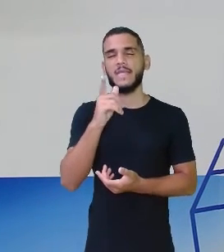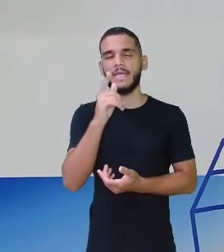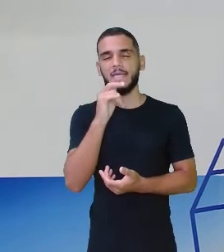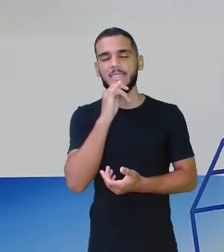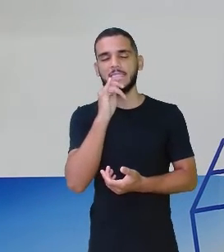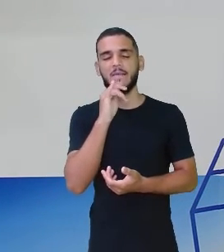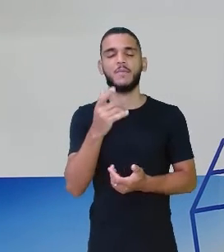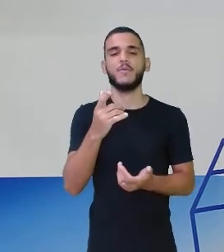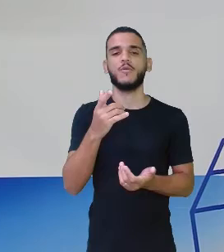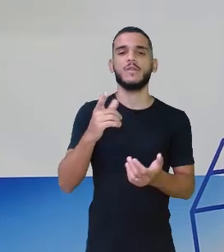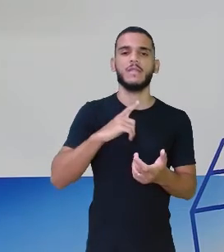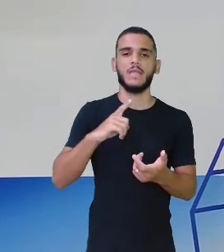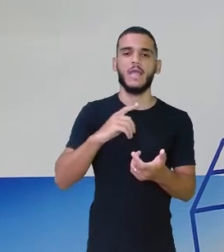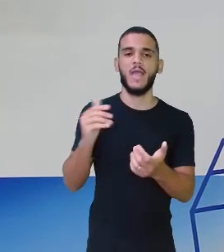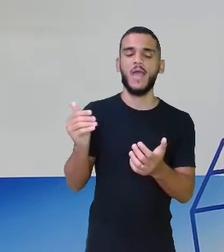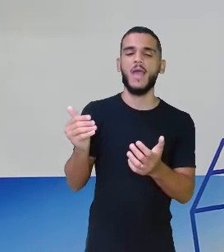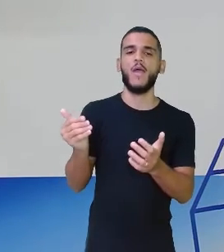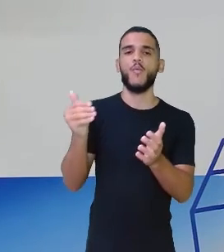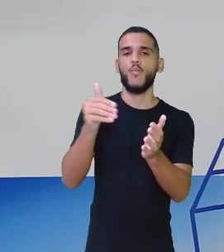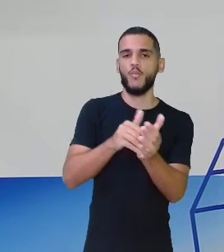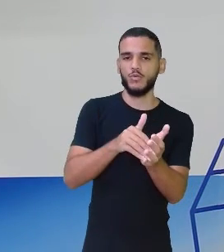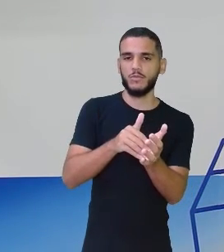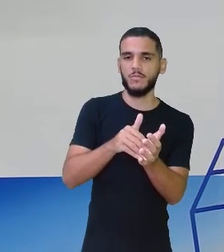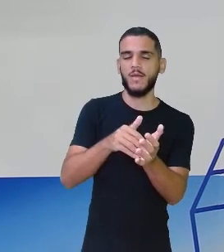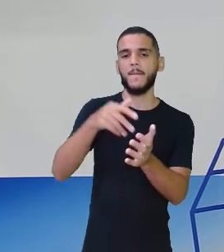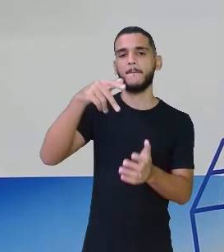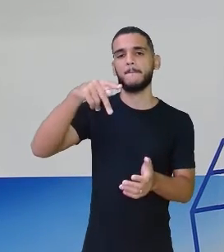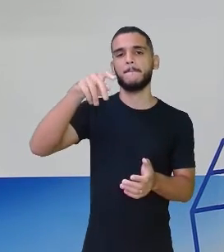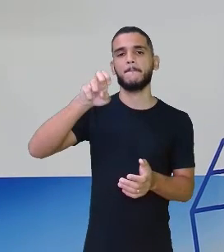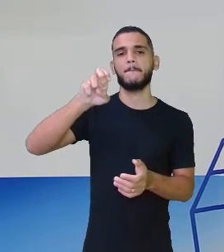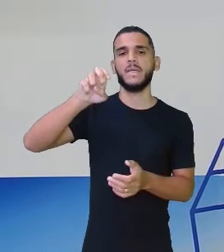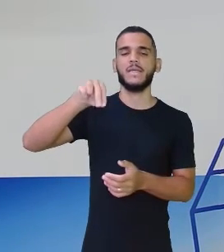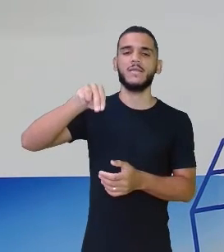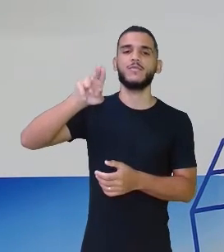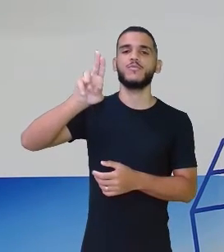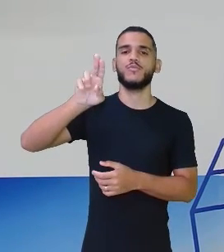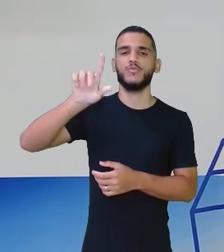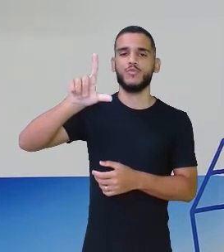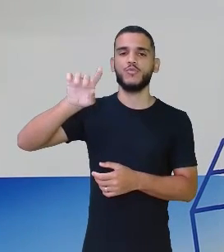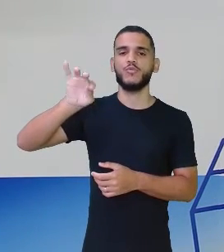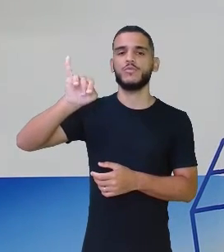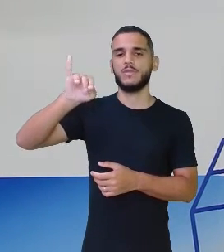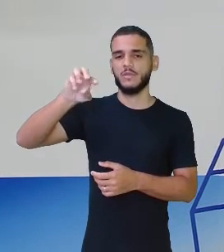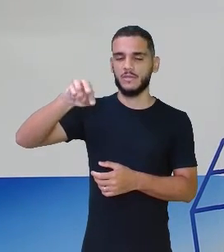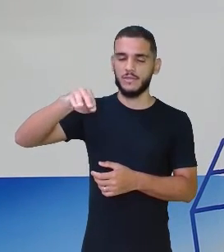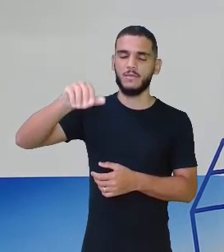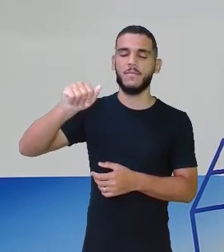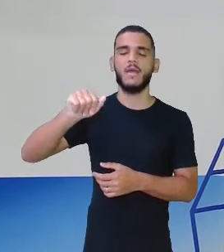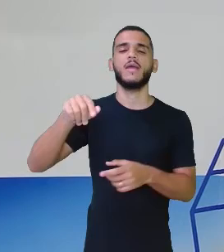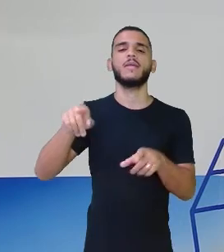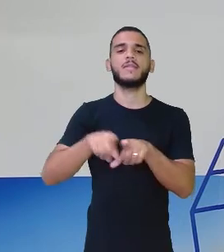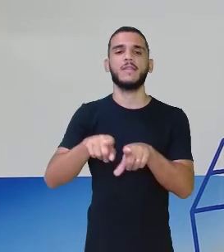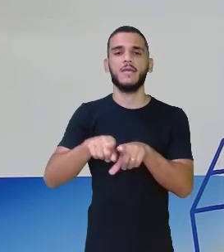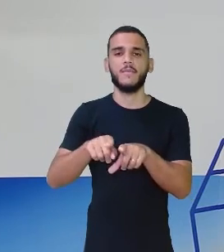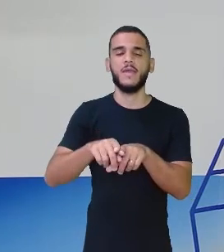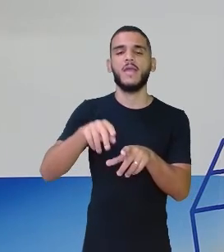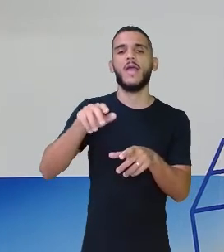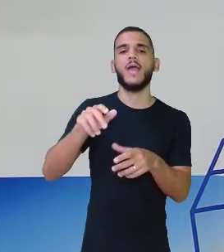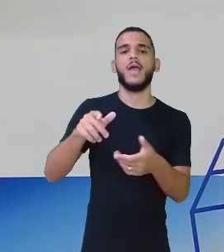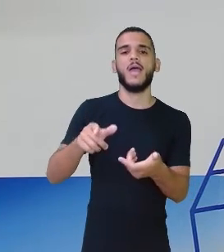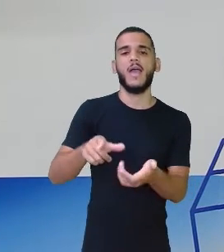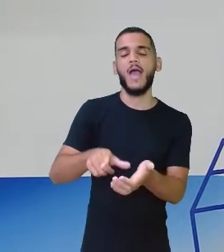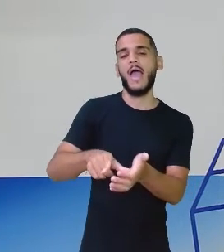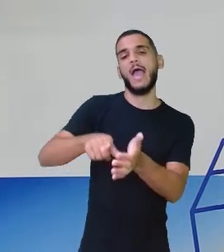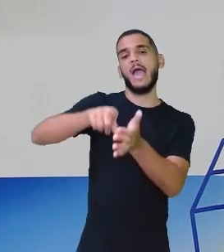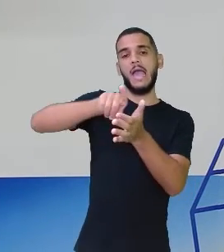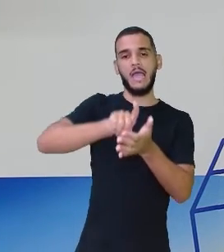a última, penúltima e a antepenúltima, que é a proparoxítona, beleza? Aí vocês fazem essa leitura da